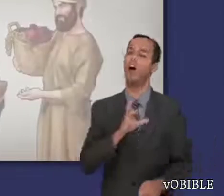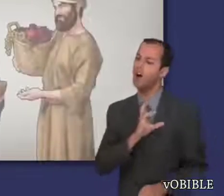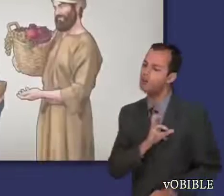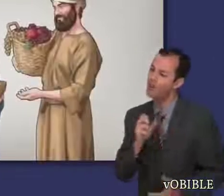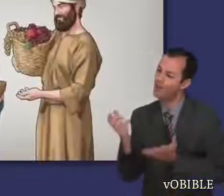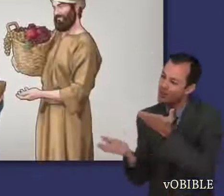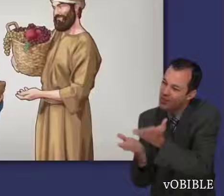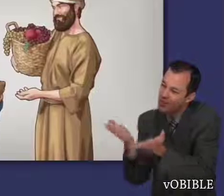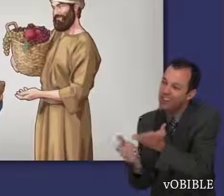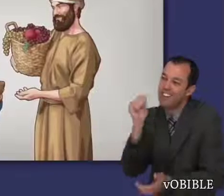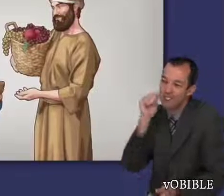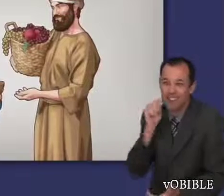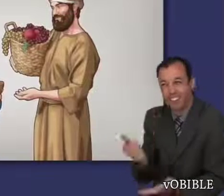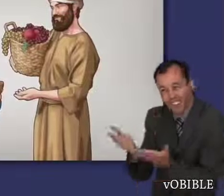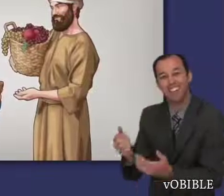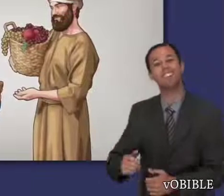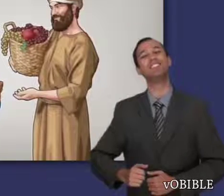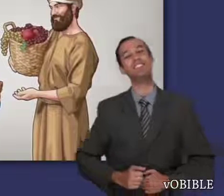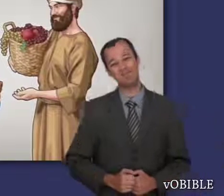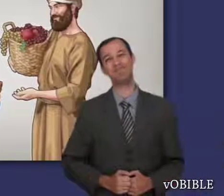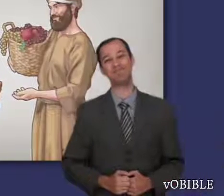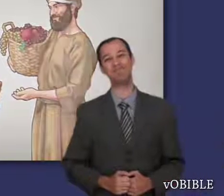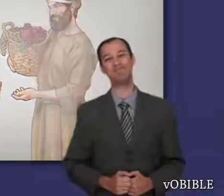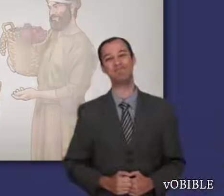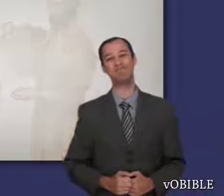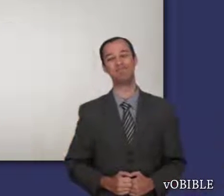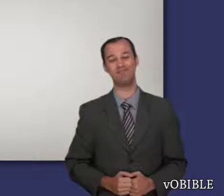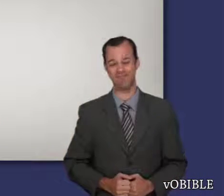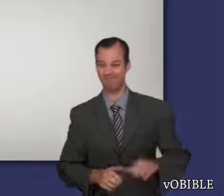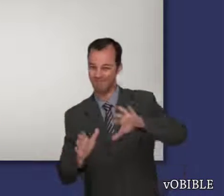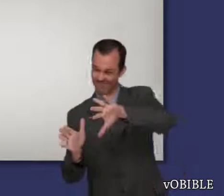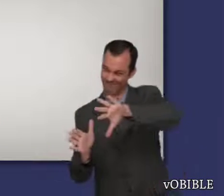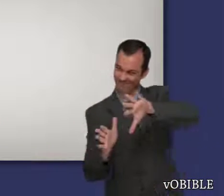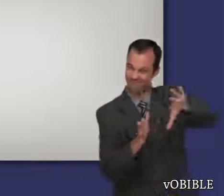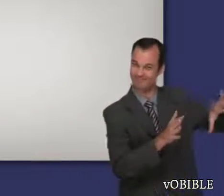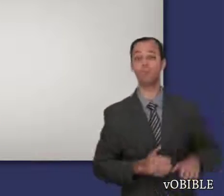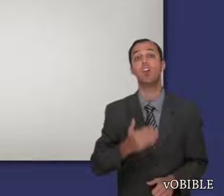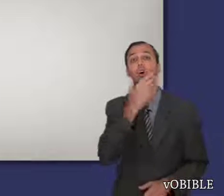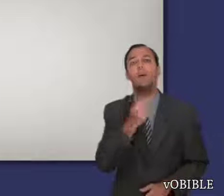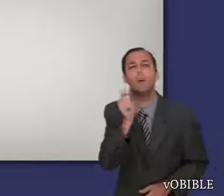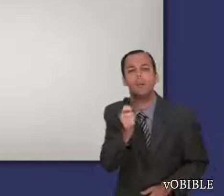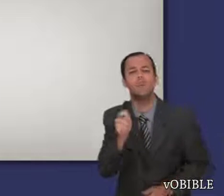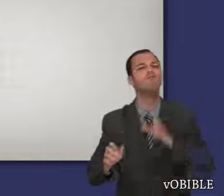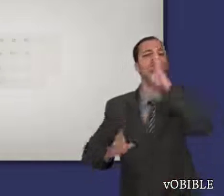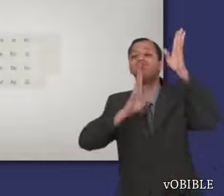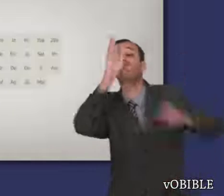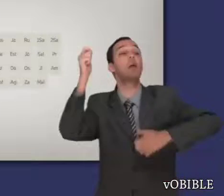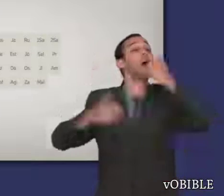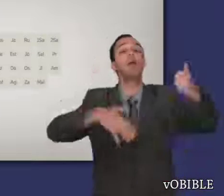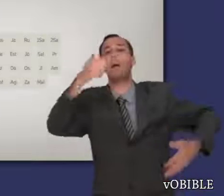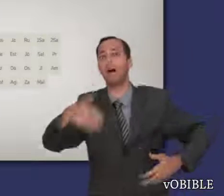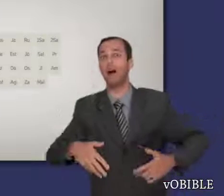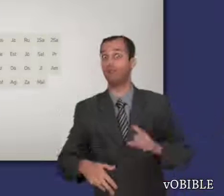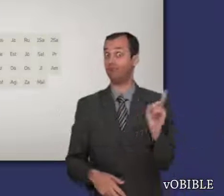Por outro lado, os maridos devem honrar as suas esposas. Você sabia? Em sua primeira